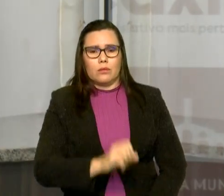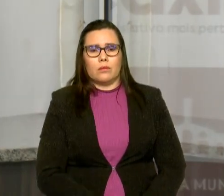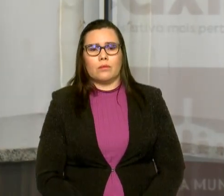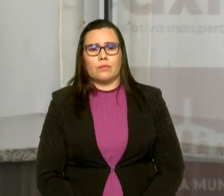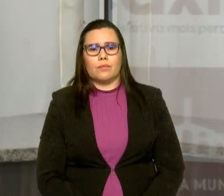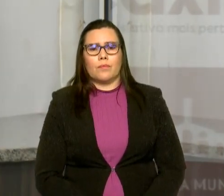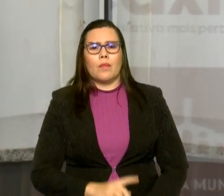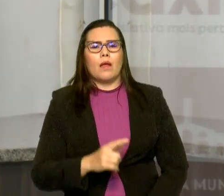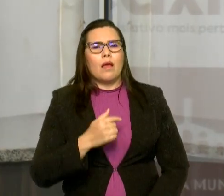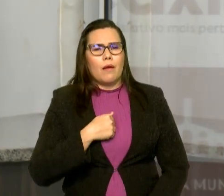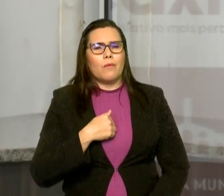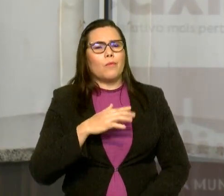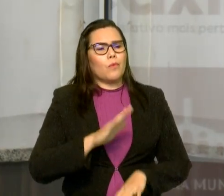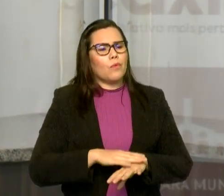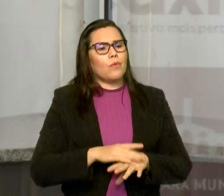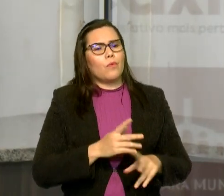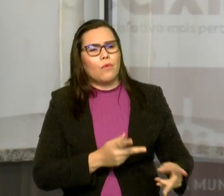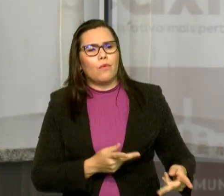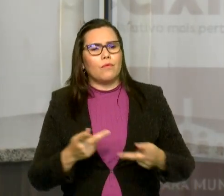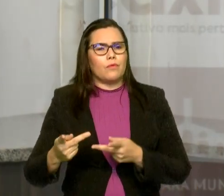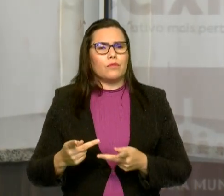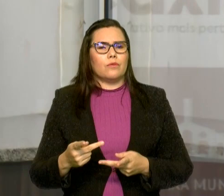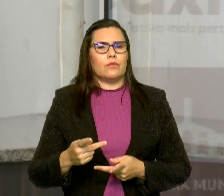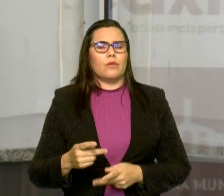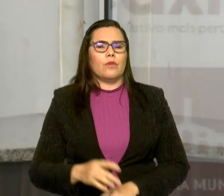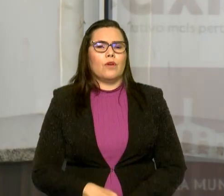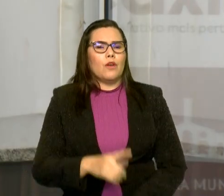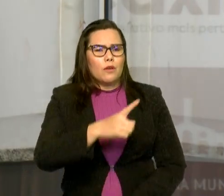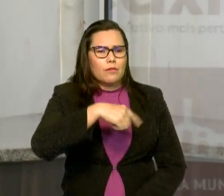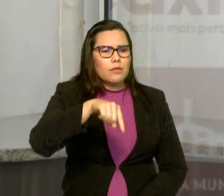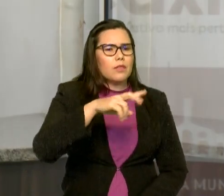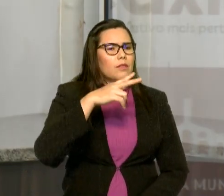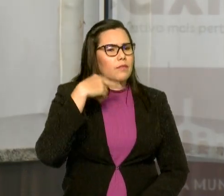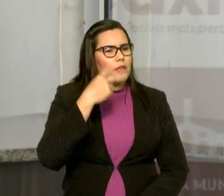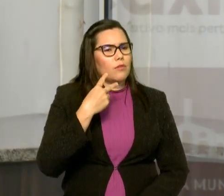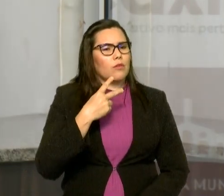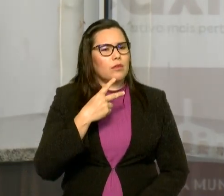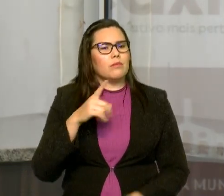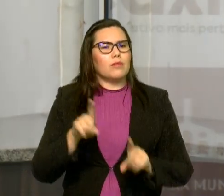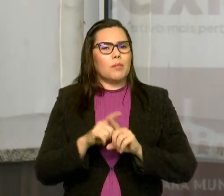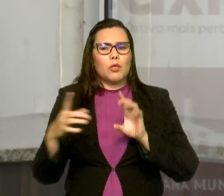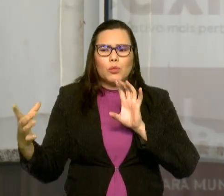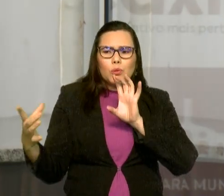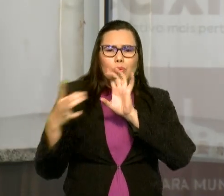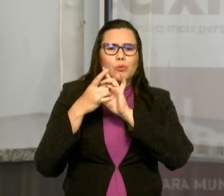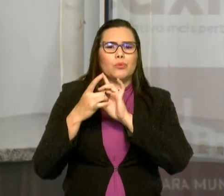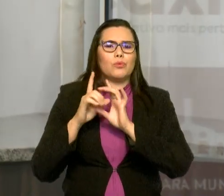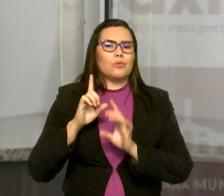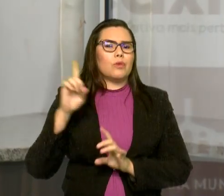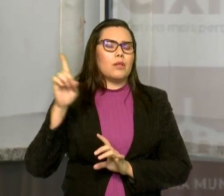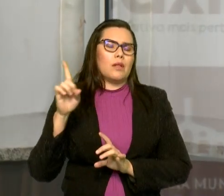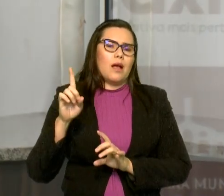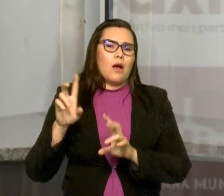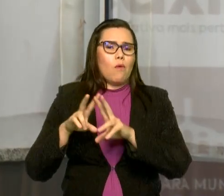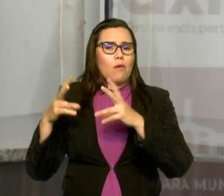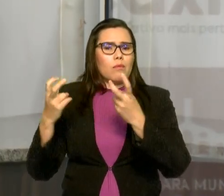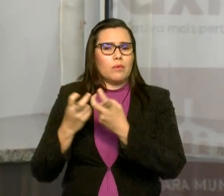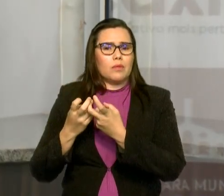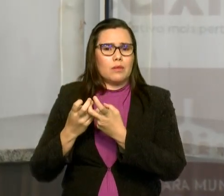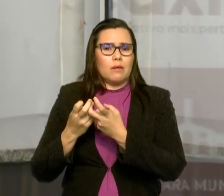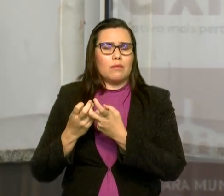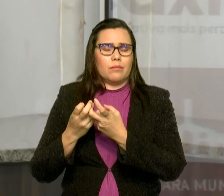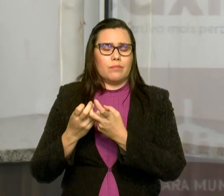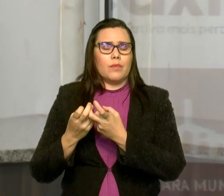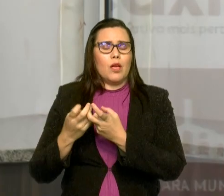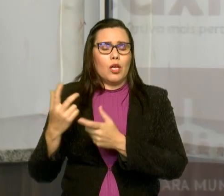da comissão nossa de frente parlamentar em combate à pobreza. A Câmara de Vereadores de Caxias está convidada em